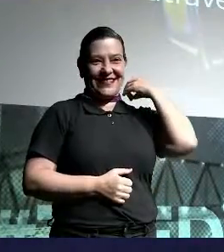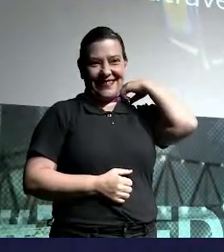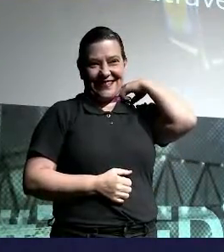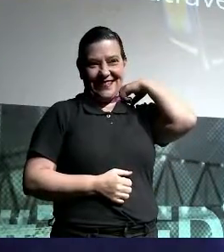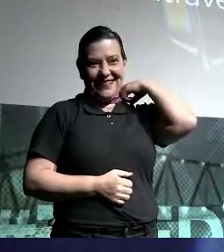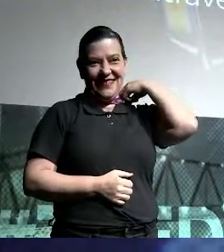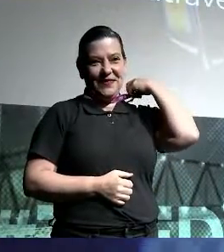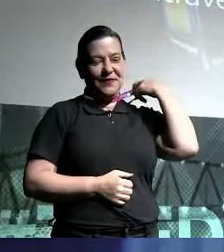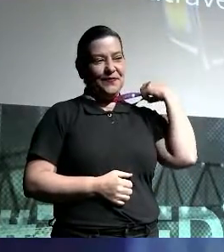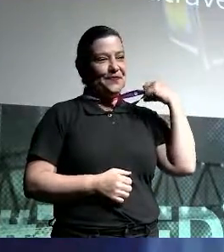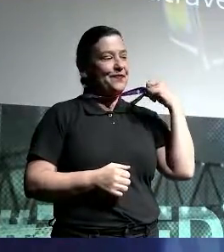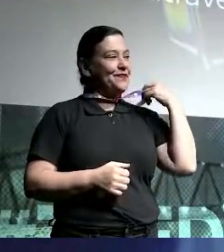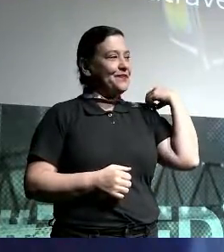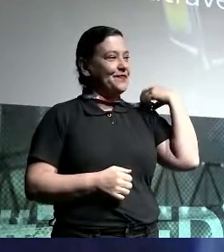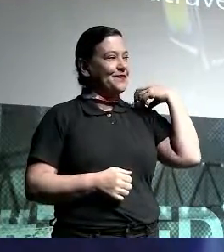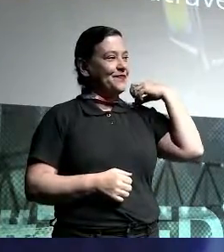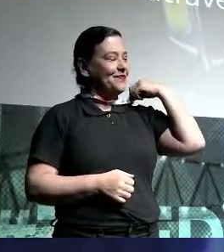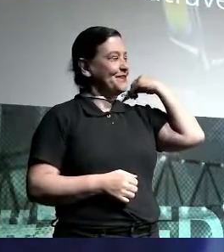Bem,